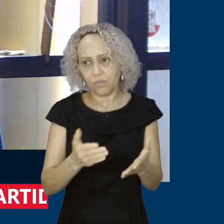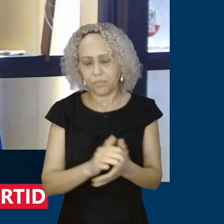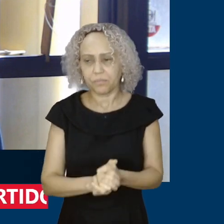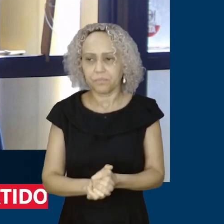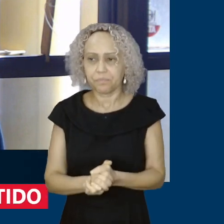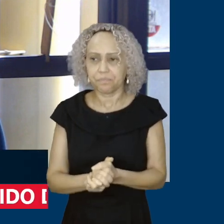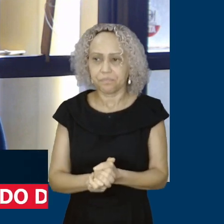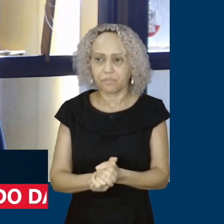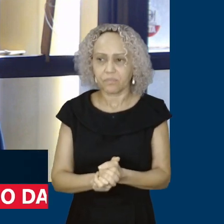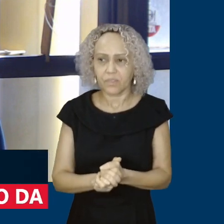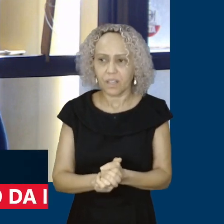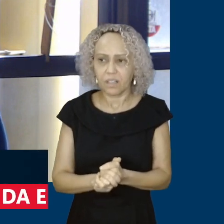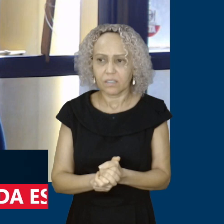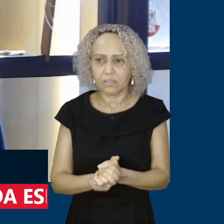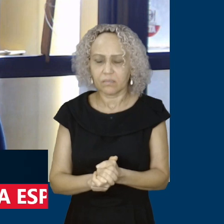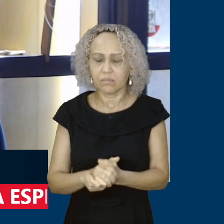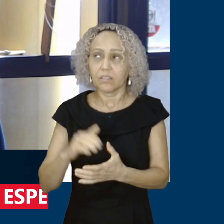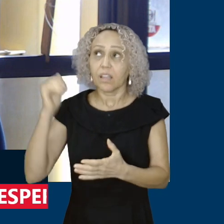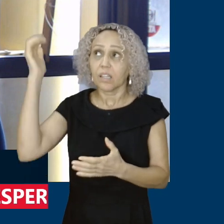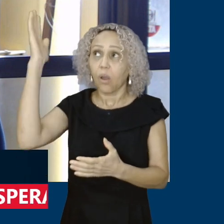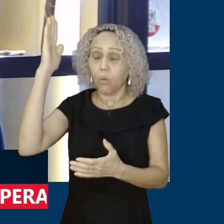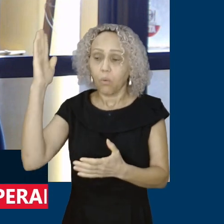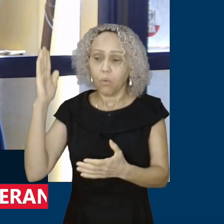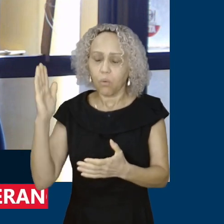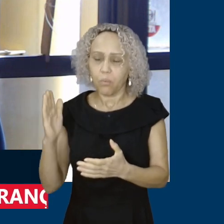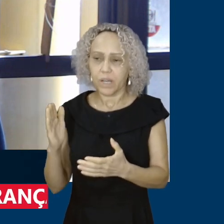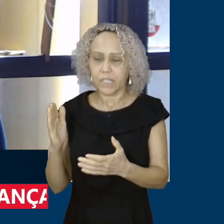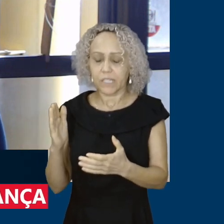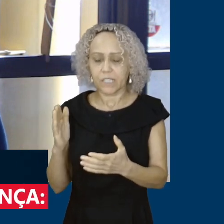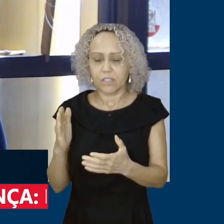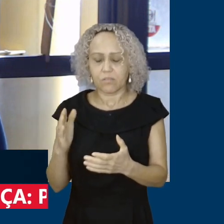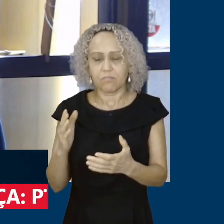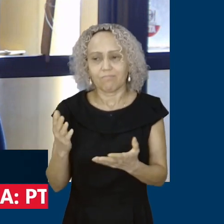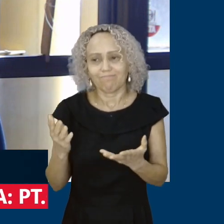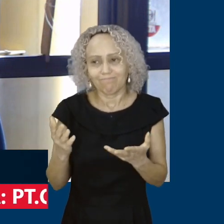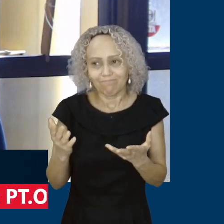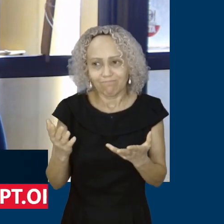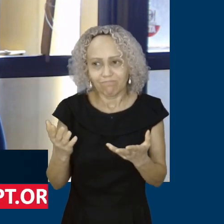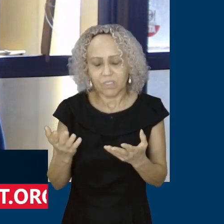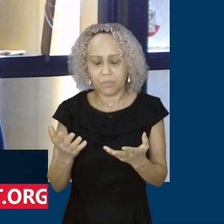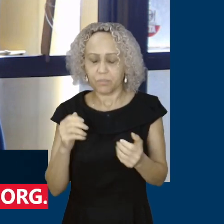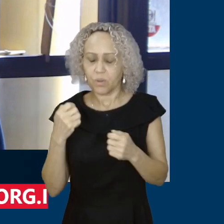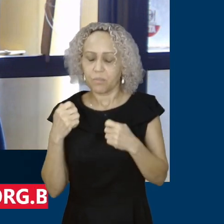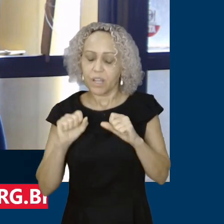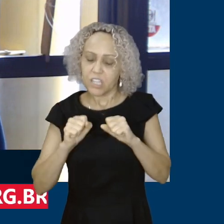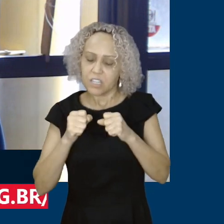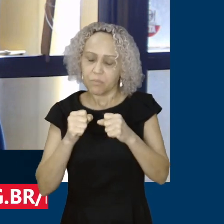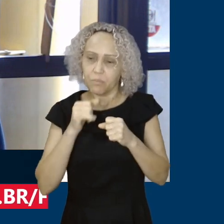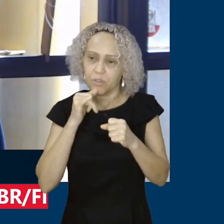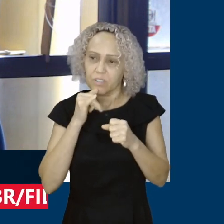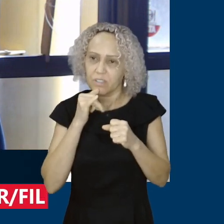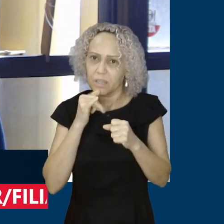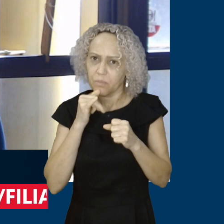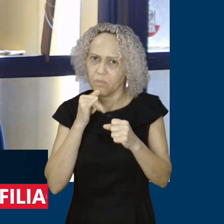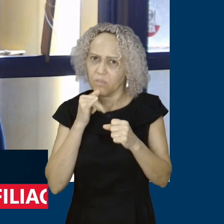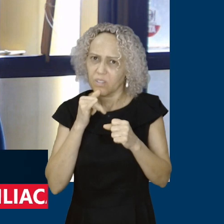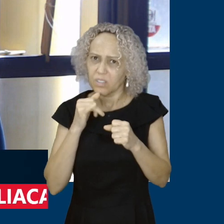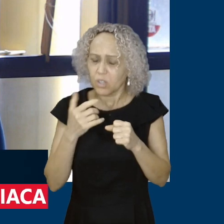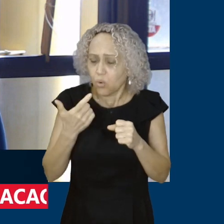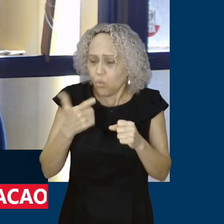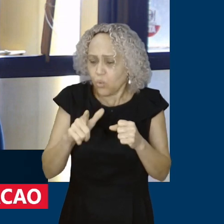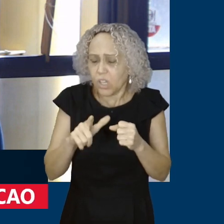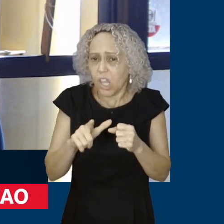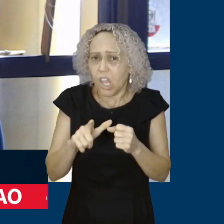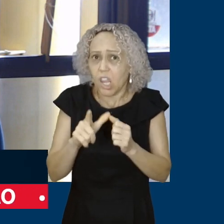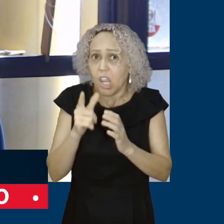esses desafios da agenda social, né? Para poder enfrentar a desigualdade de um dos países mais desiguais. Mas,